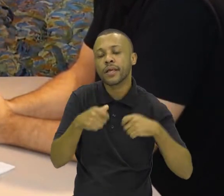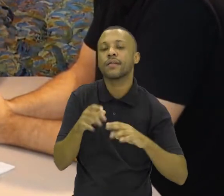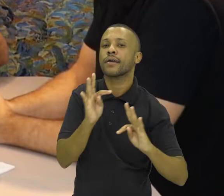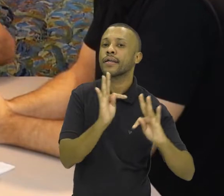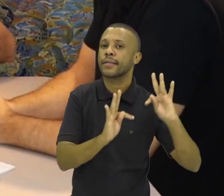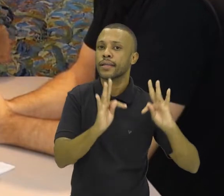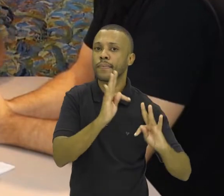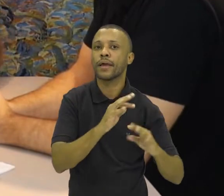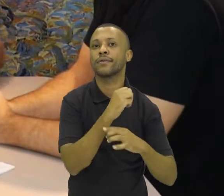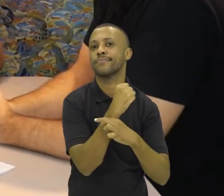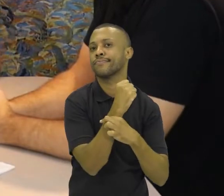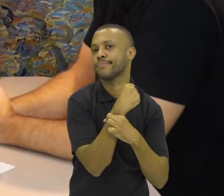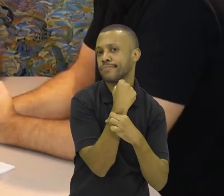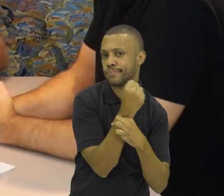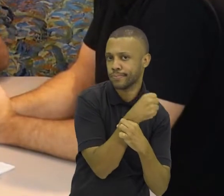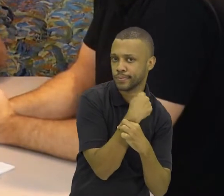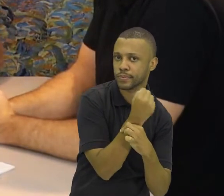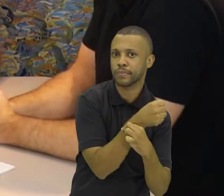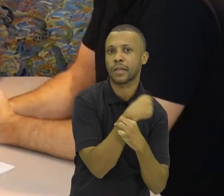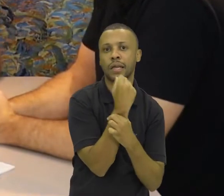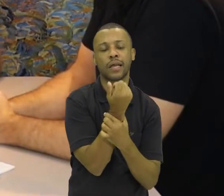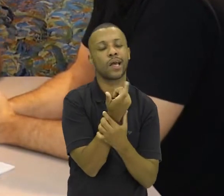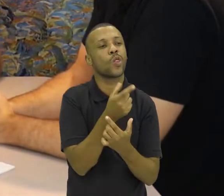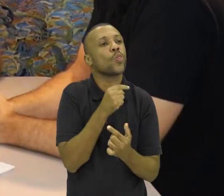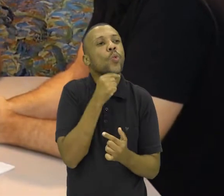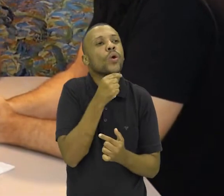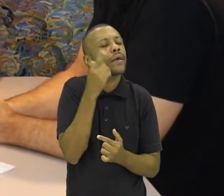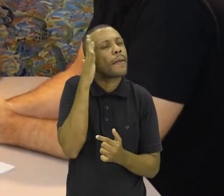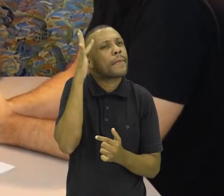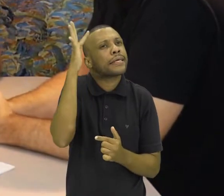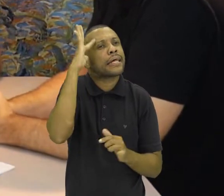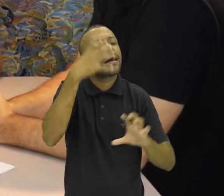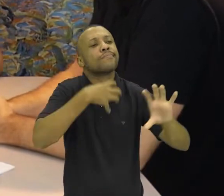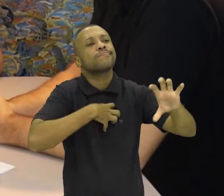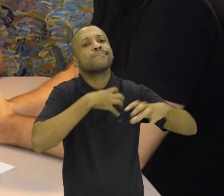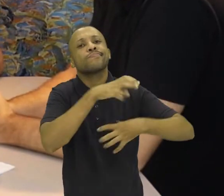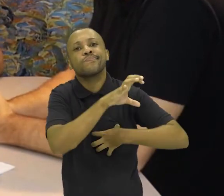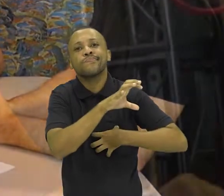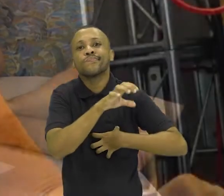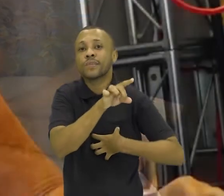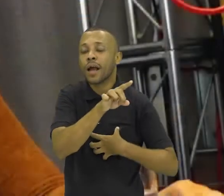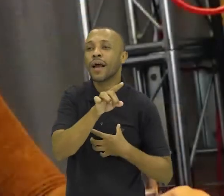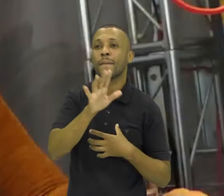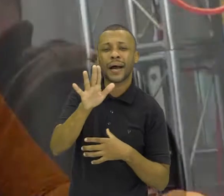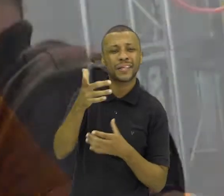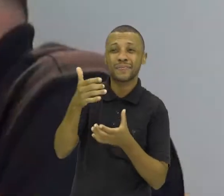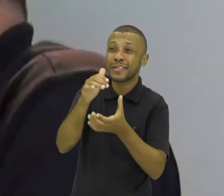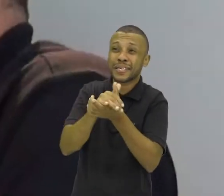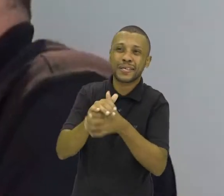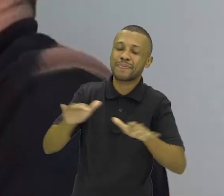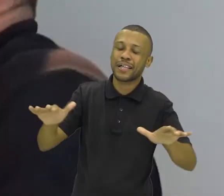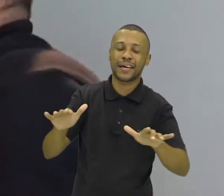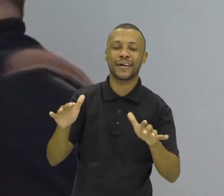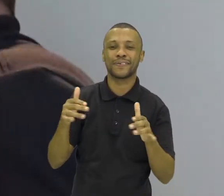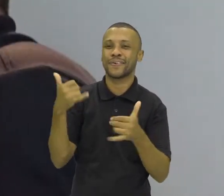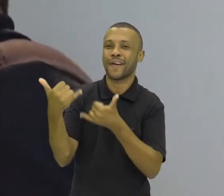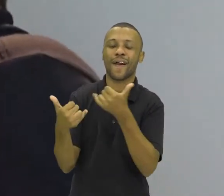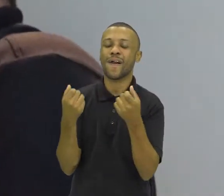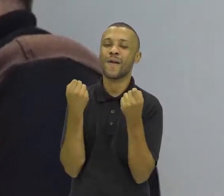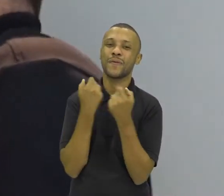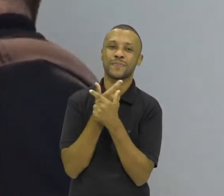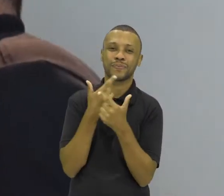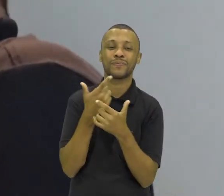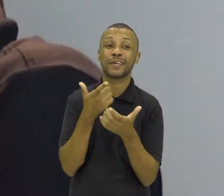fazer fisioterapia, não consigo nem imaginar por tudo que você passou. Mais do que casado, né? Se fosse casado, eu me separava